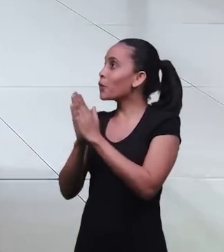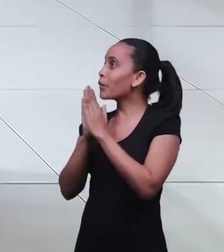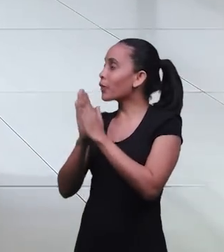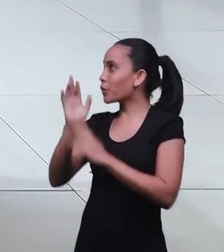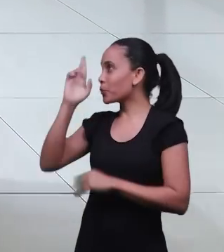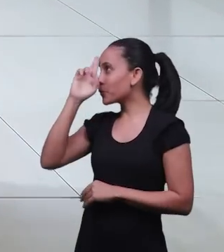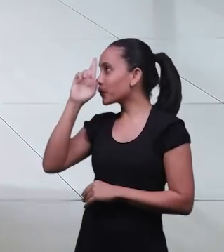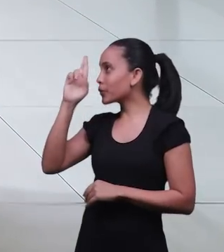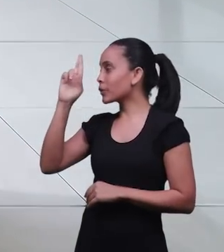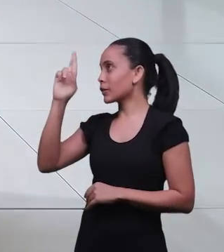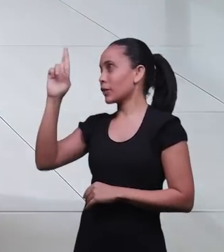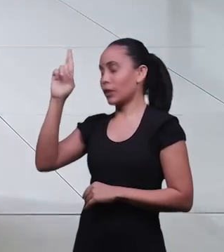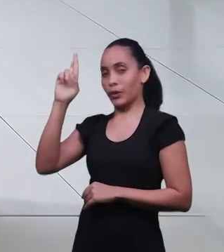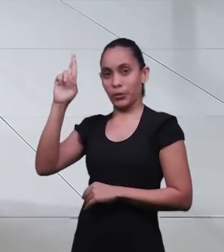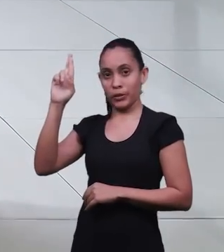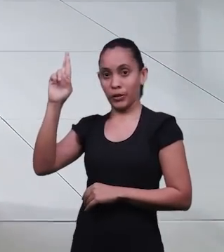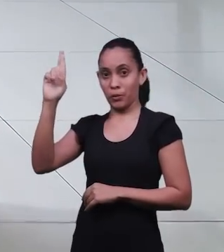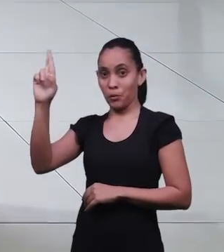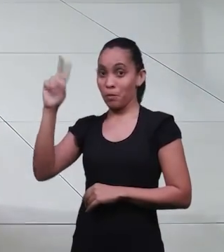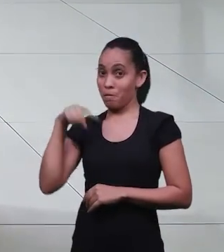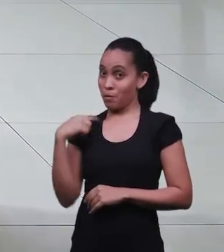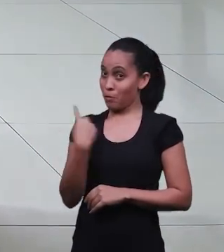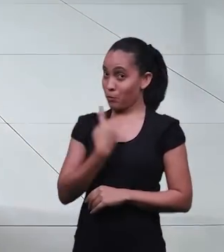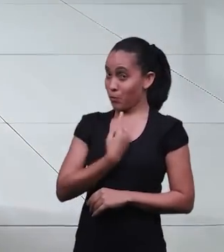buscamos a Ti, Senhor,